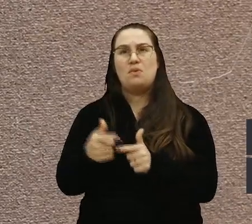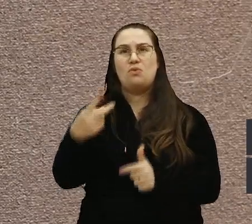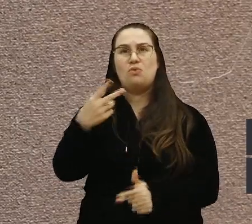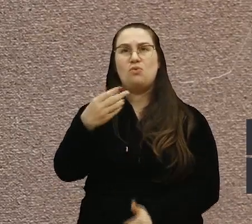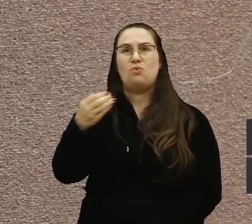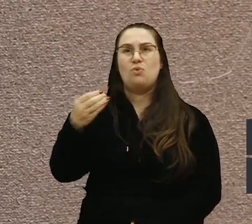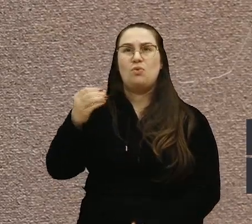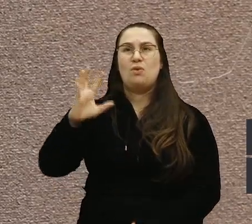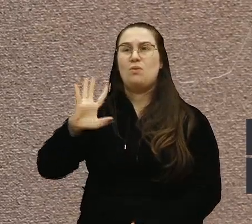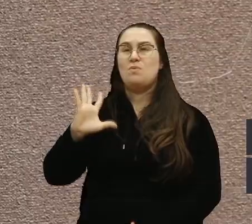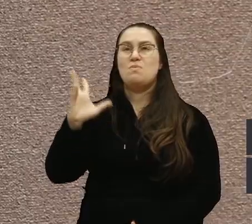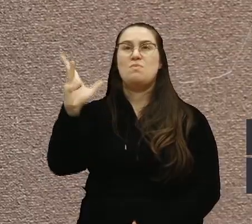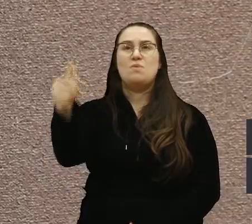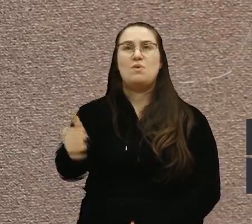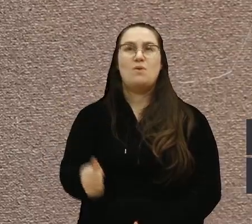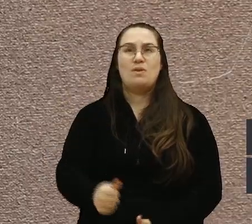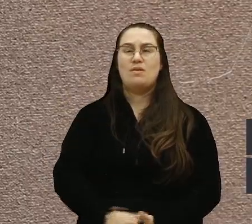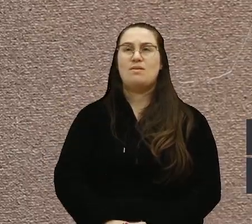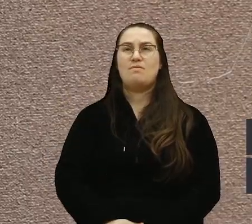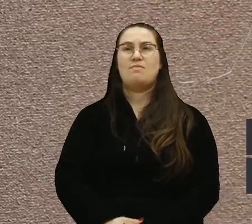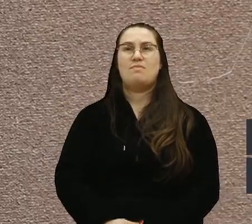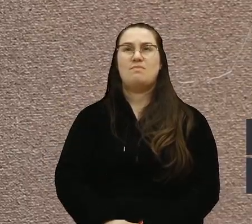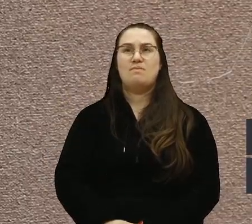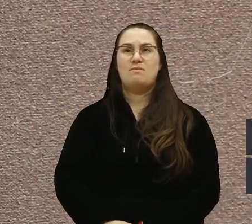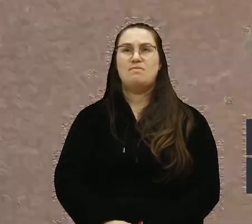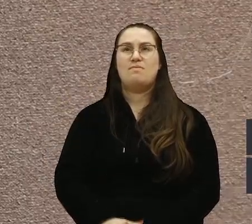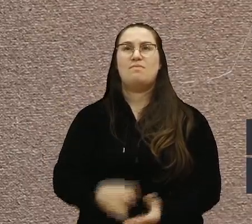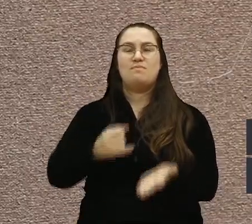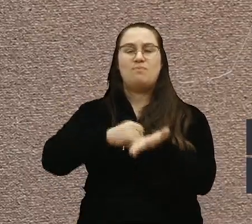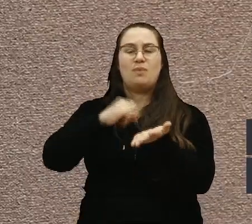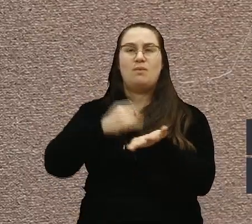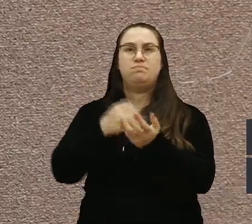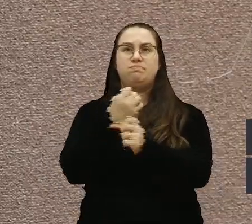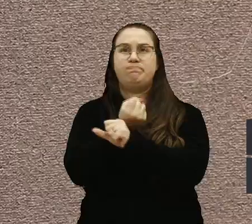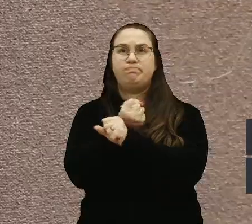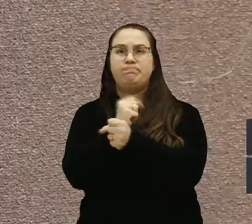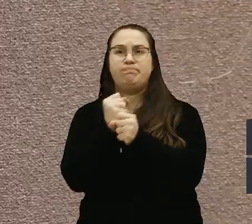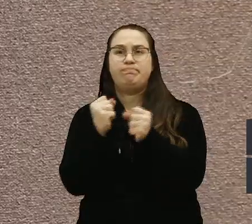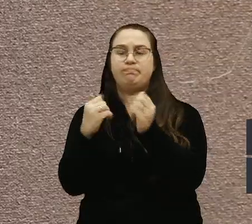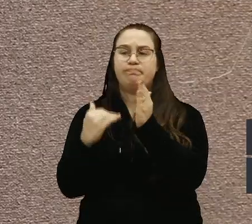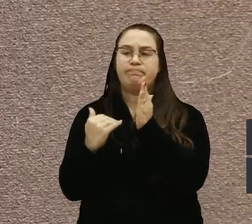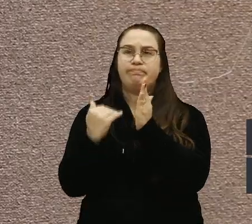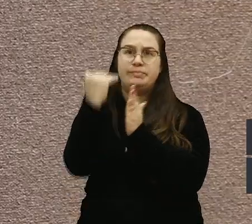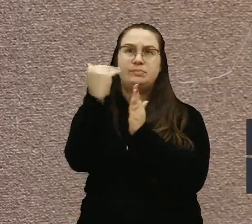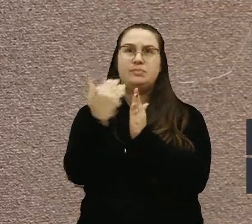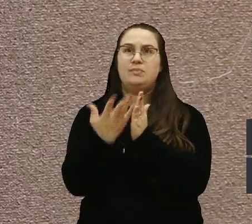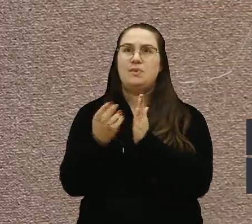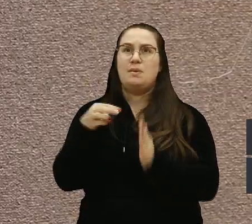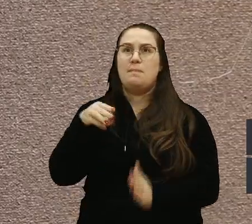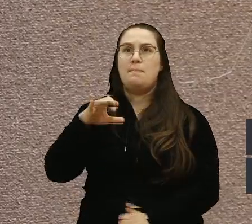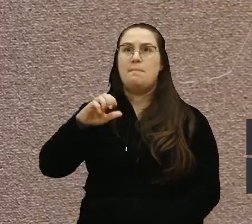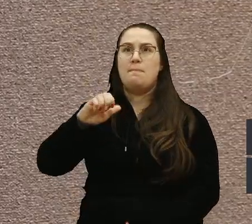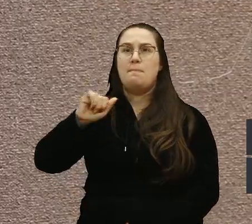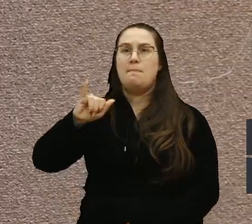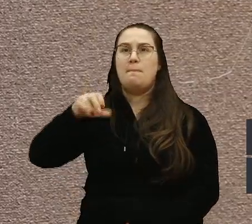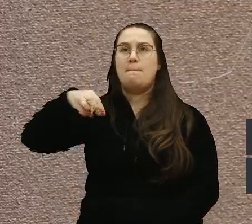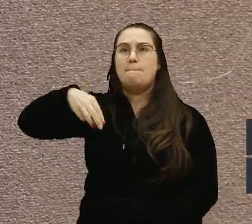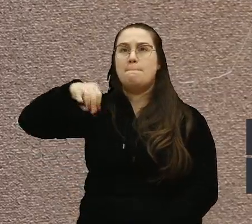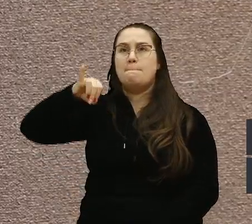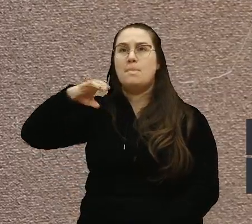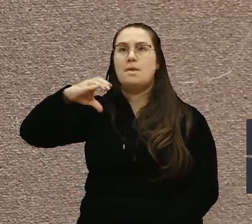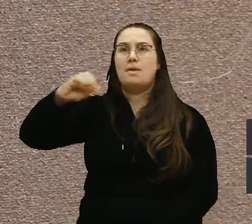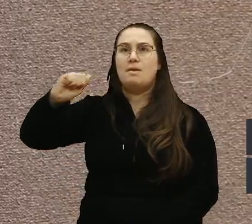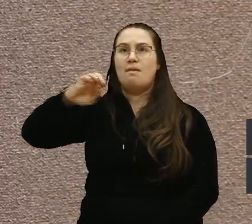200 milhões. Com a receita aumentando, o secretário Micael fala assim, ó, batemos recorde